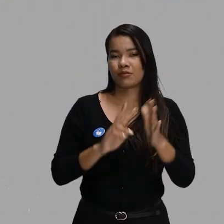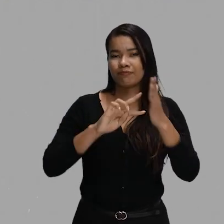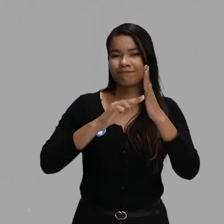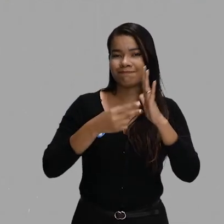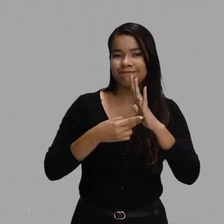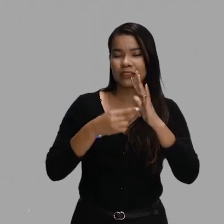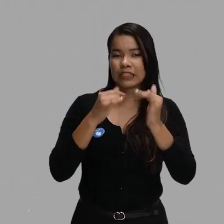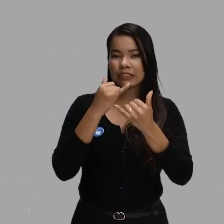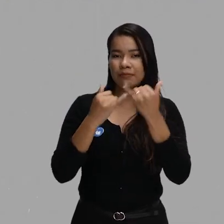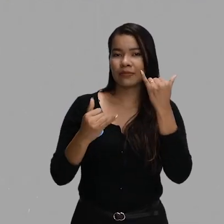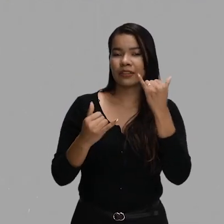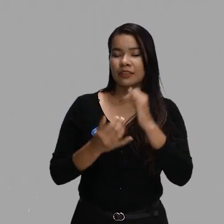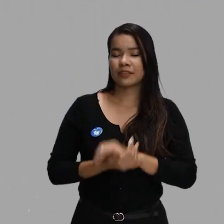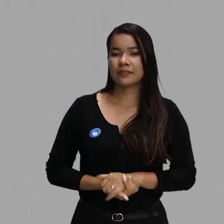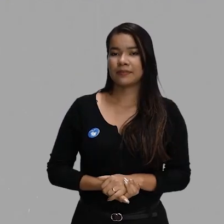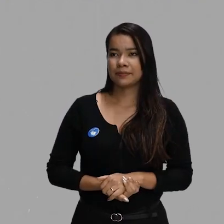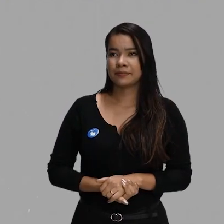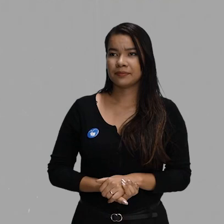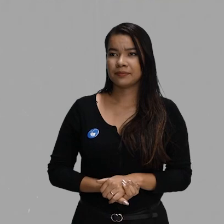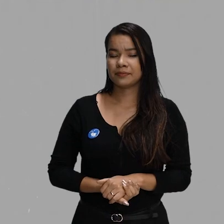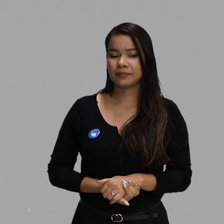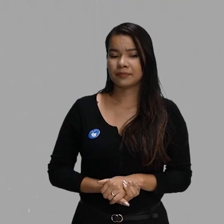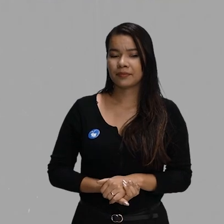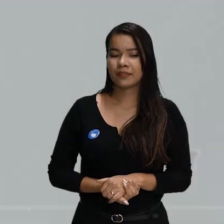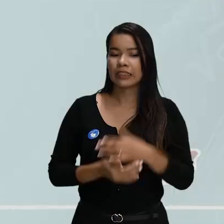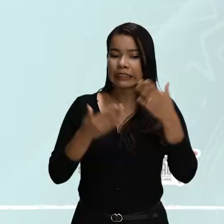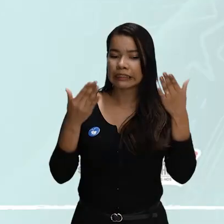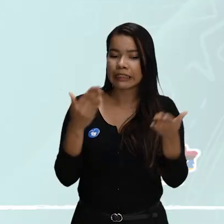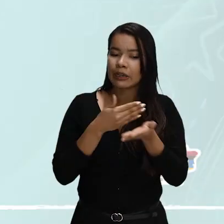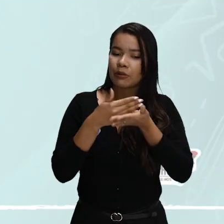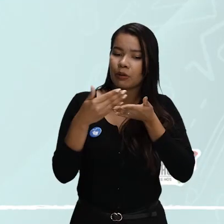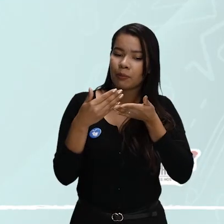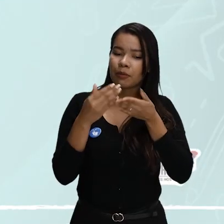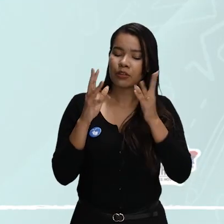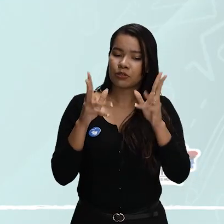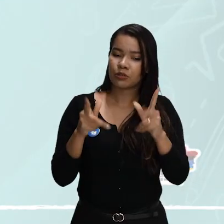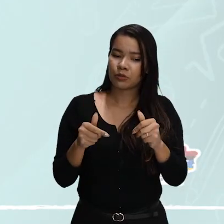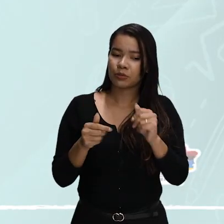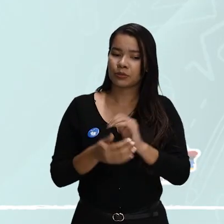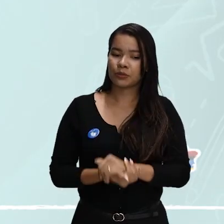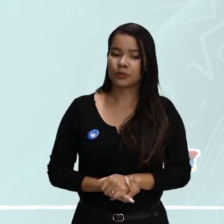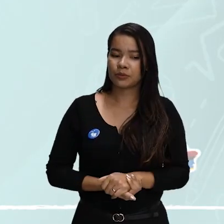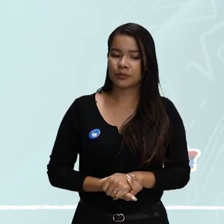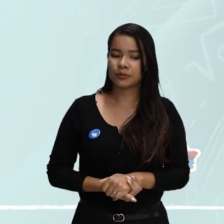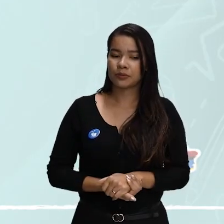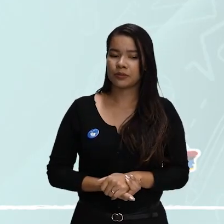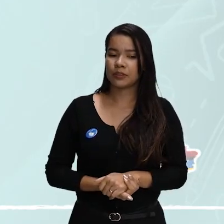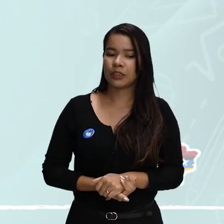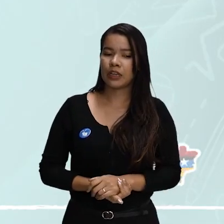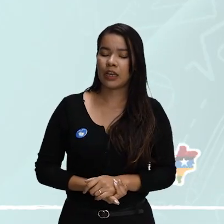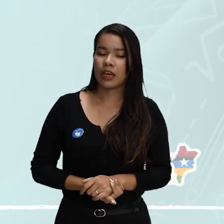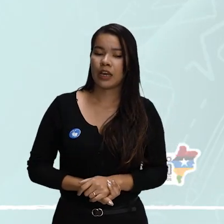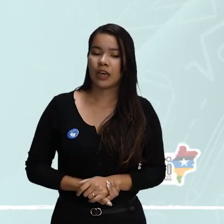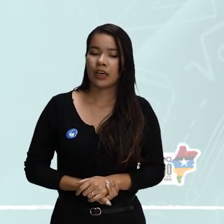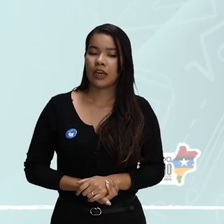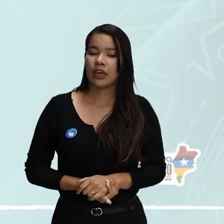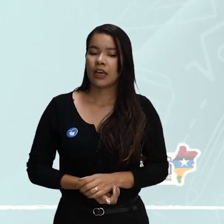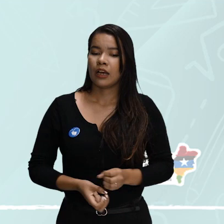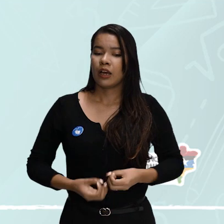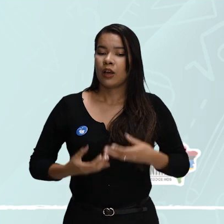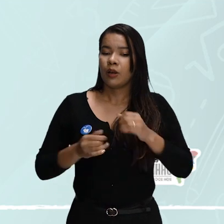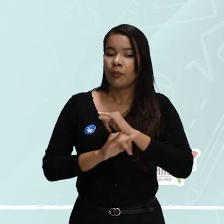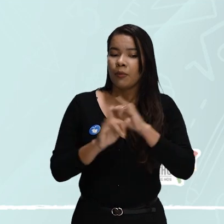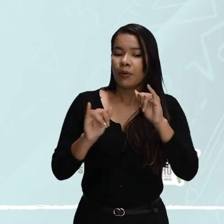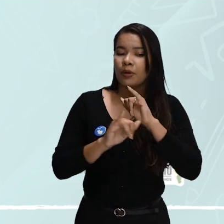de burguesia. O início de tudo, publicação do poema